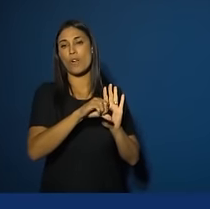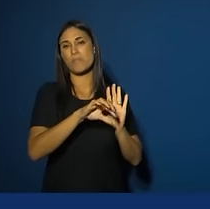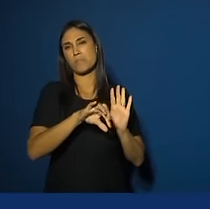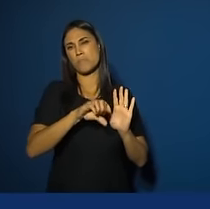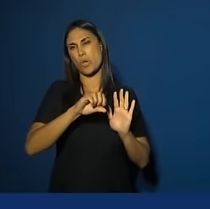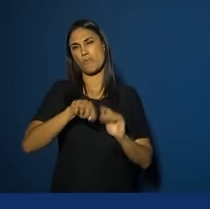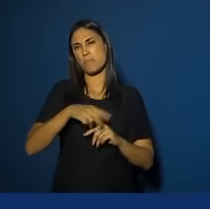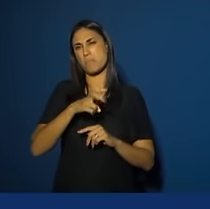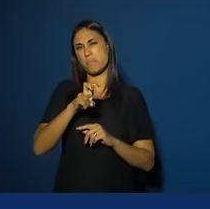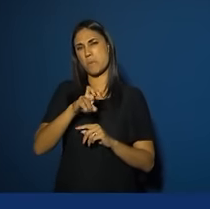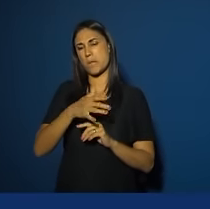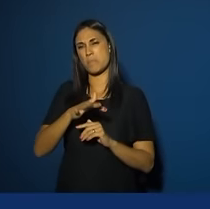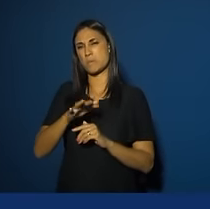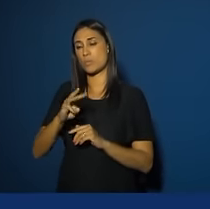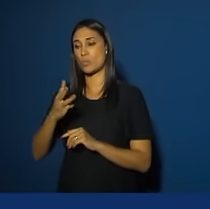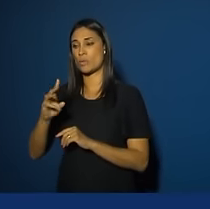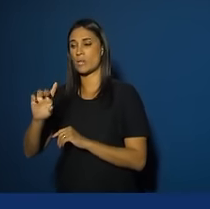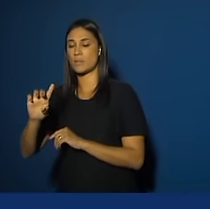com esse 3,5.